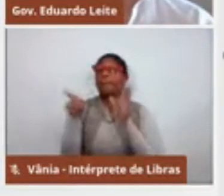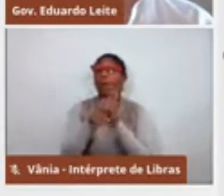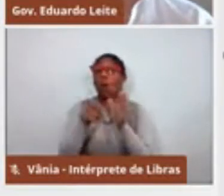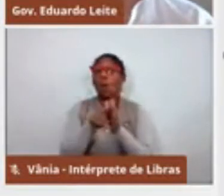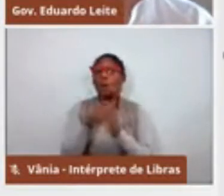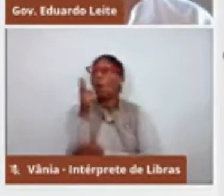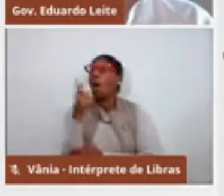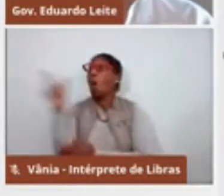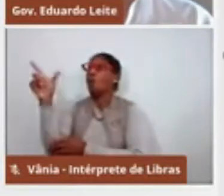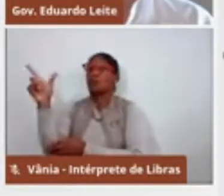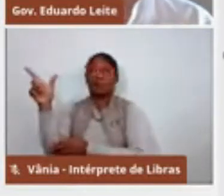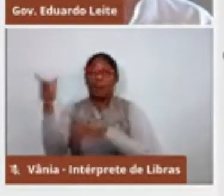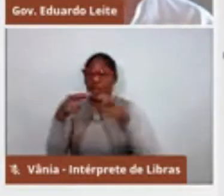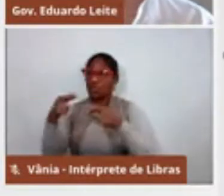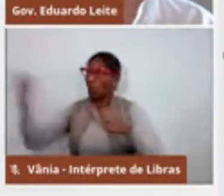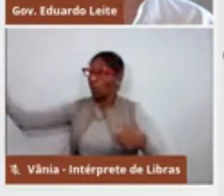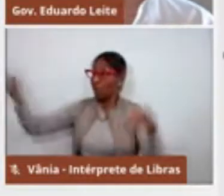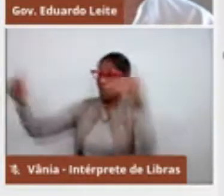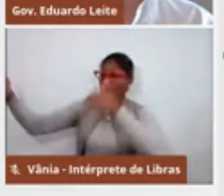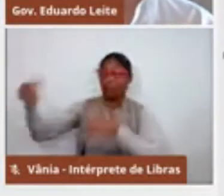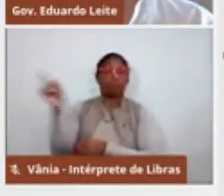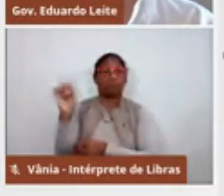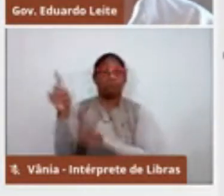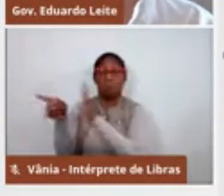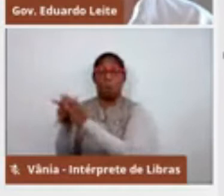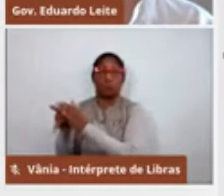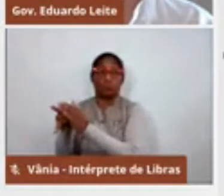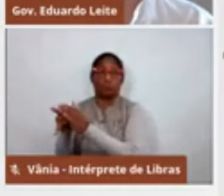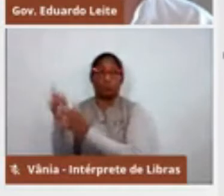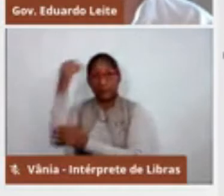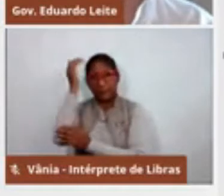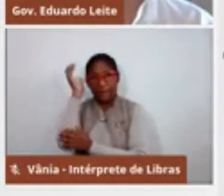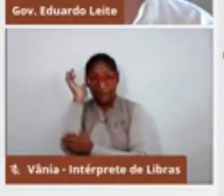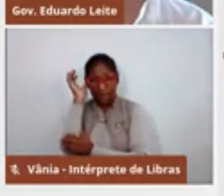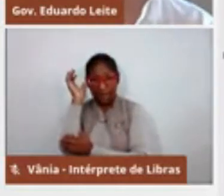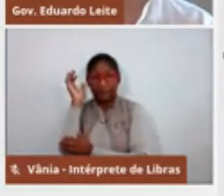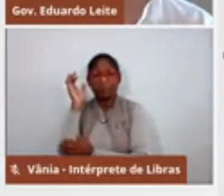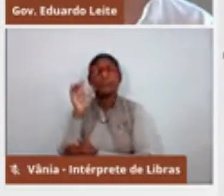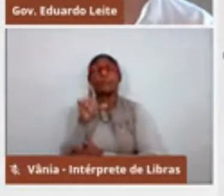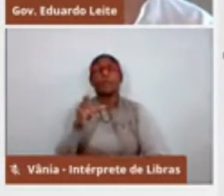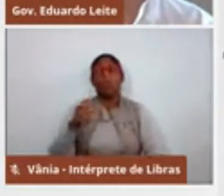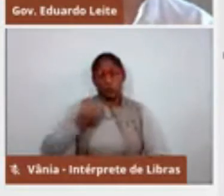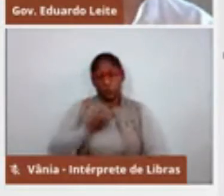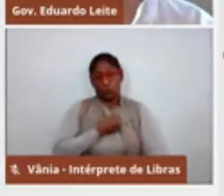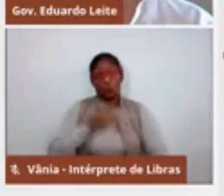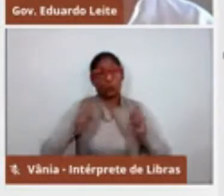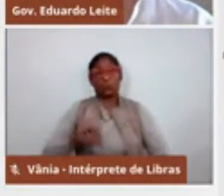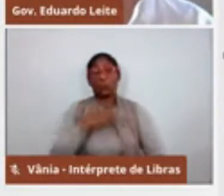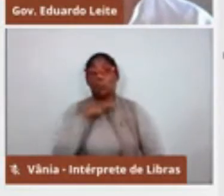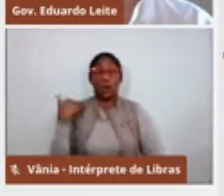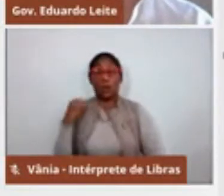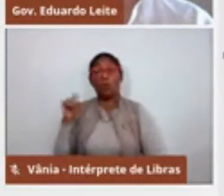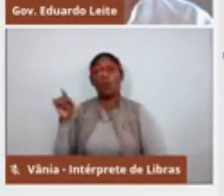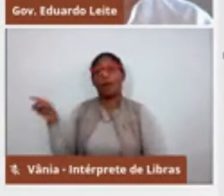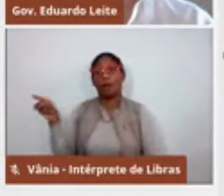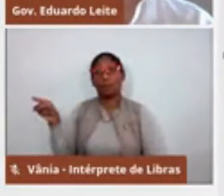bastante preocupante. No entanto, de outro lado, nós temos que o número de óbitos na região de Santa Maria